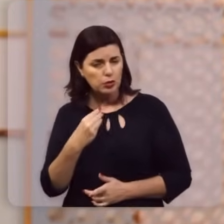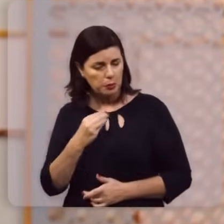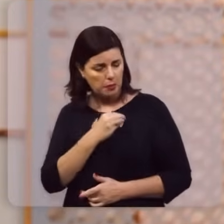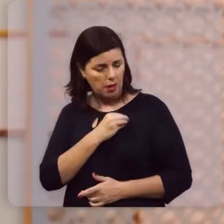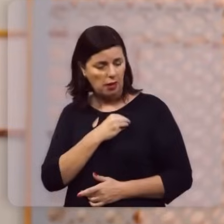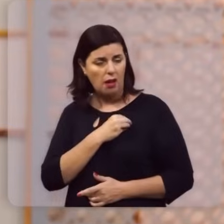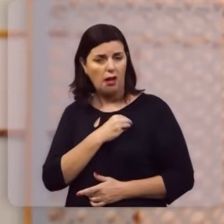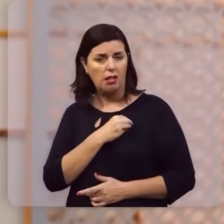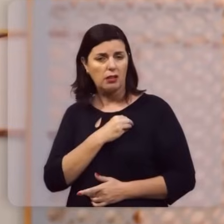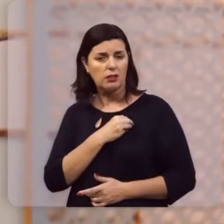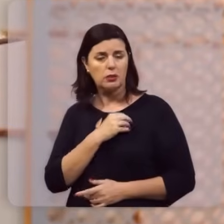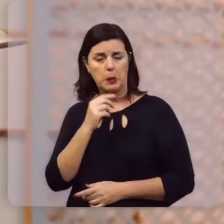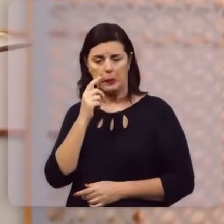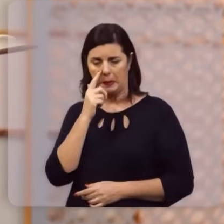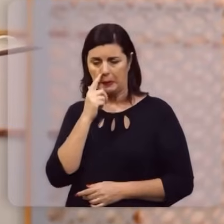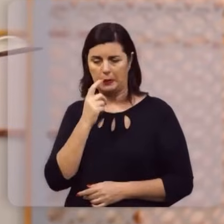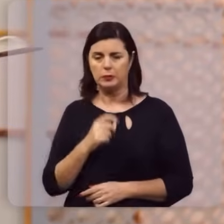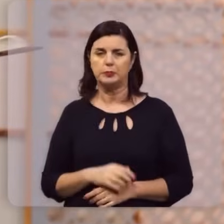nossos pecados